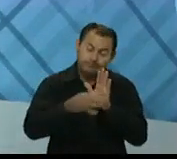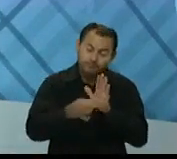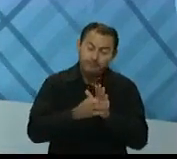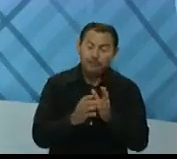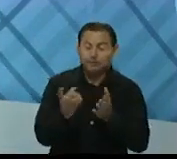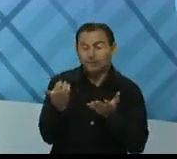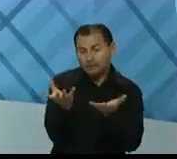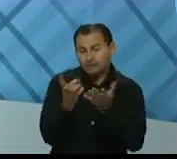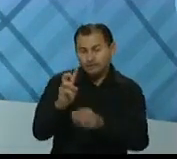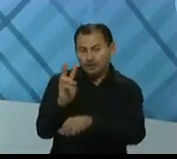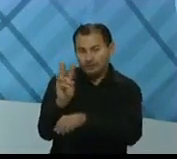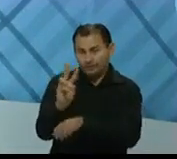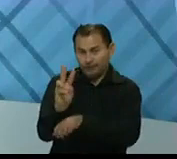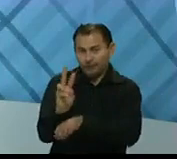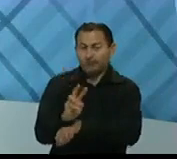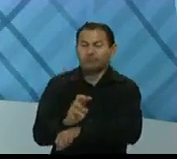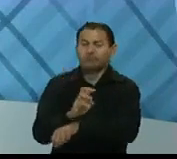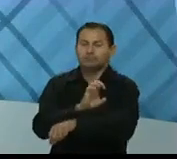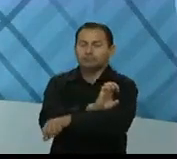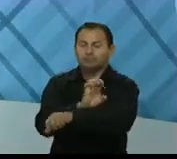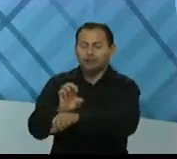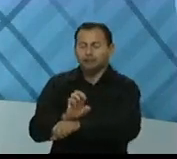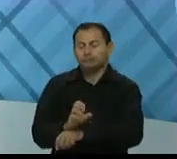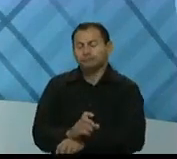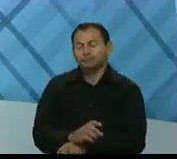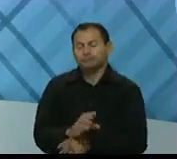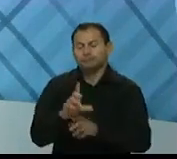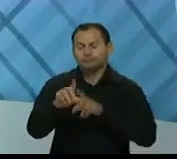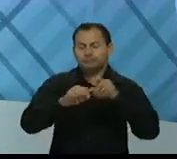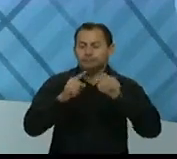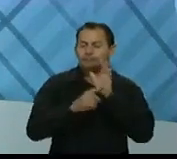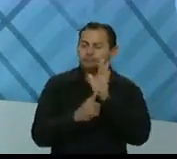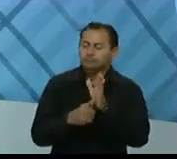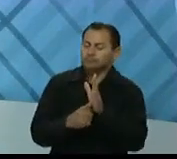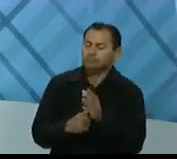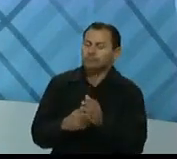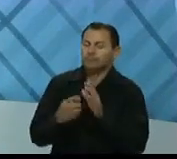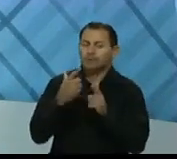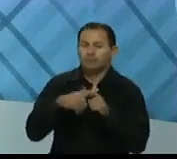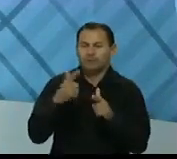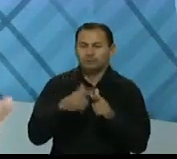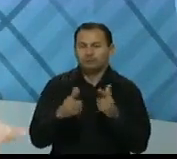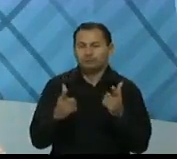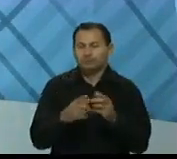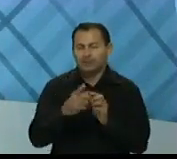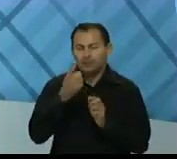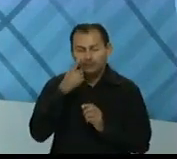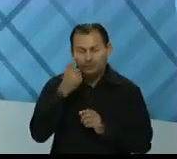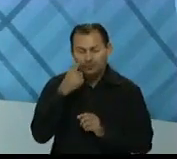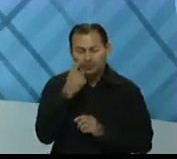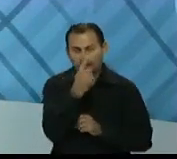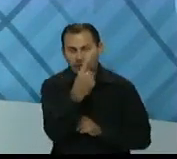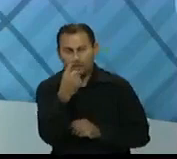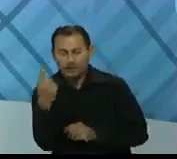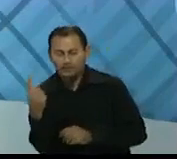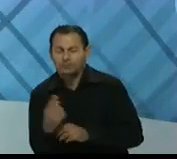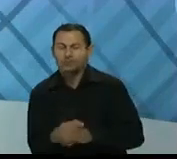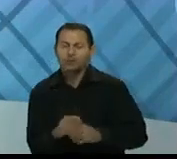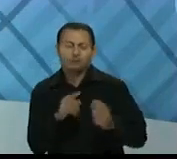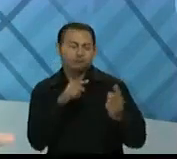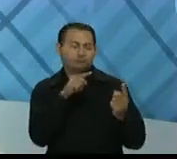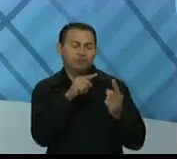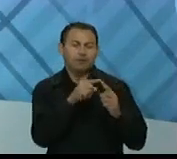de estágio, tinha que participar desse processo seletivo em que foi apresentado para ele situações problema. Nós vimos então que cada